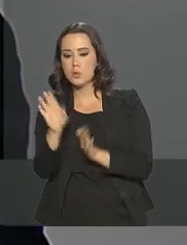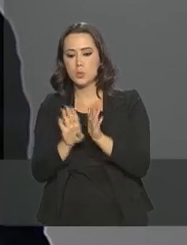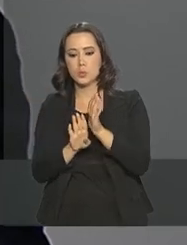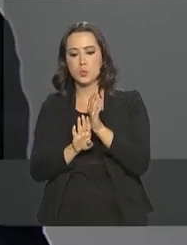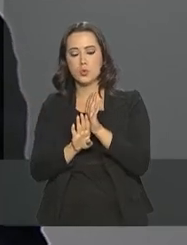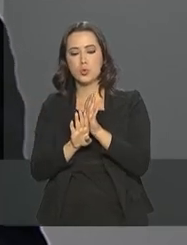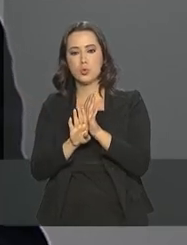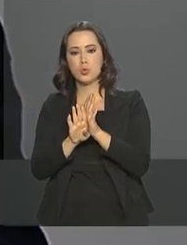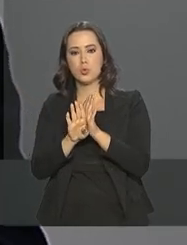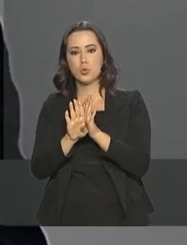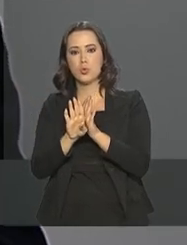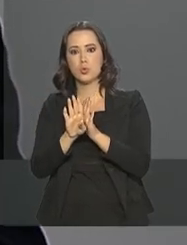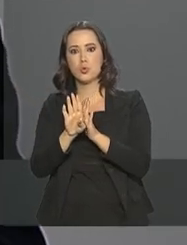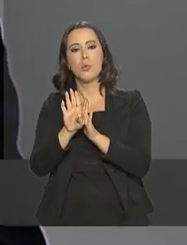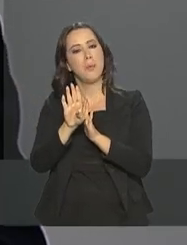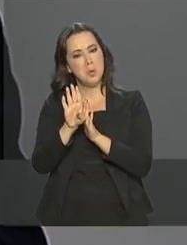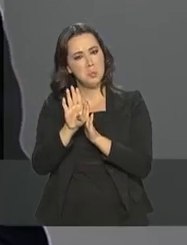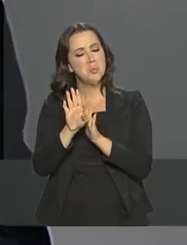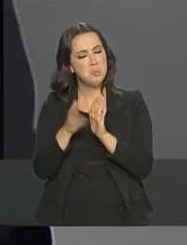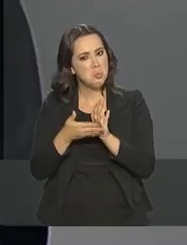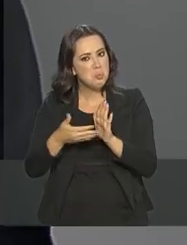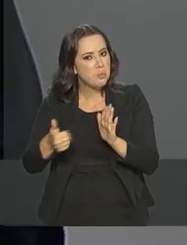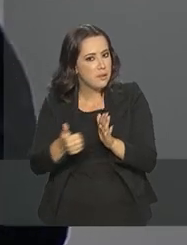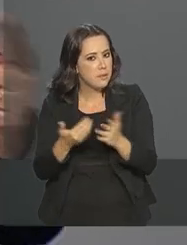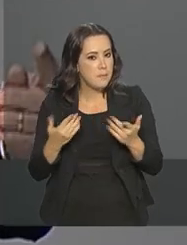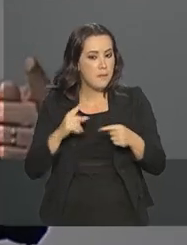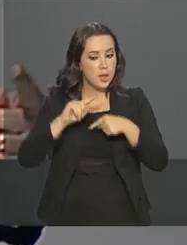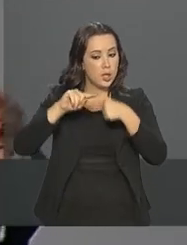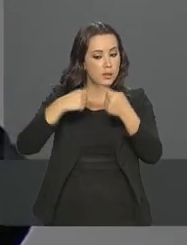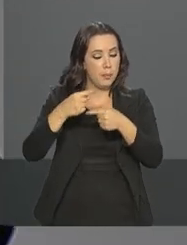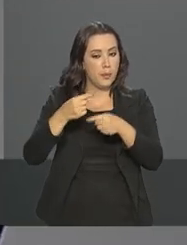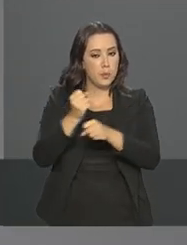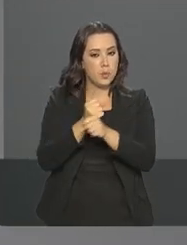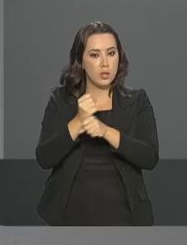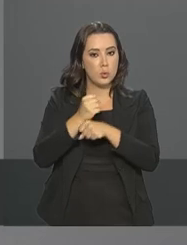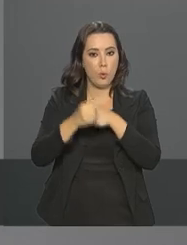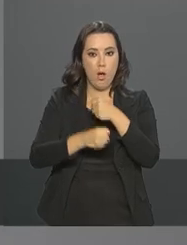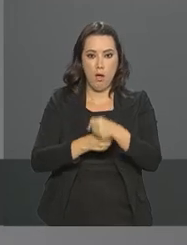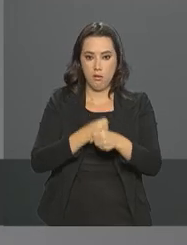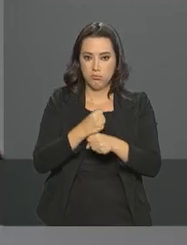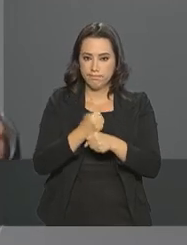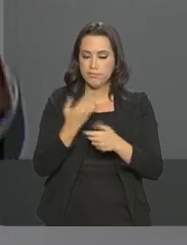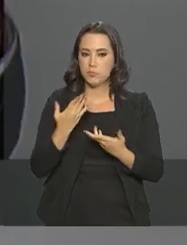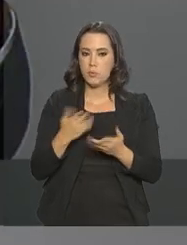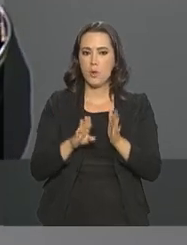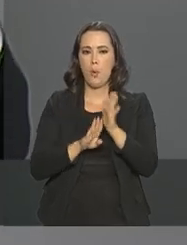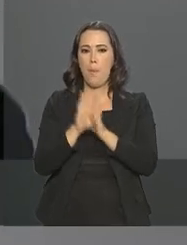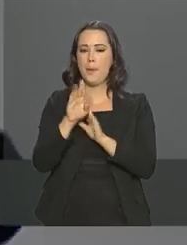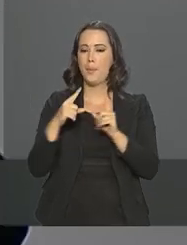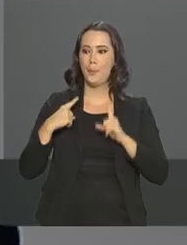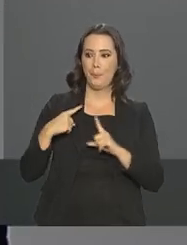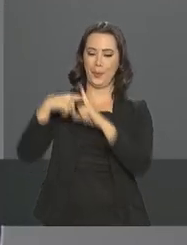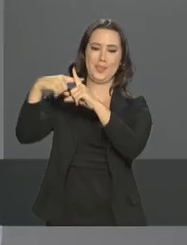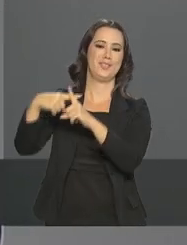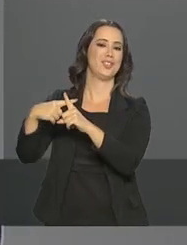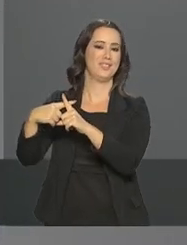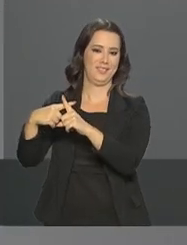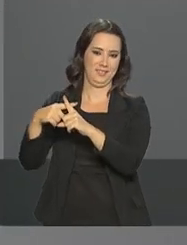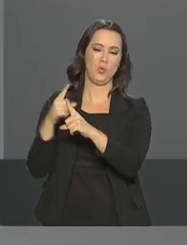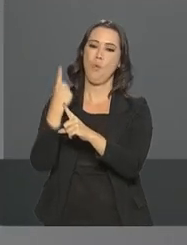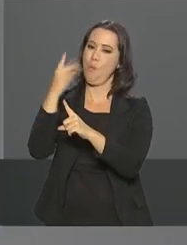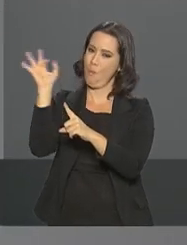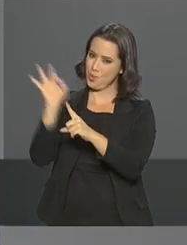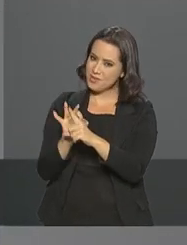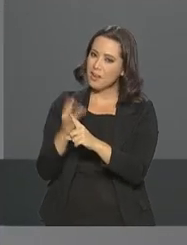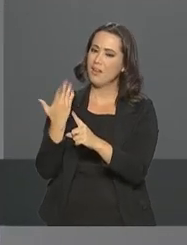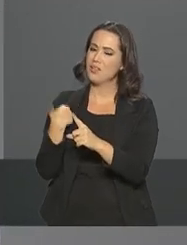três pontos quatro mais ou menos a lua no próximo domingo 17 o pi passou a ser positivo em 1 por cento